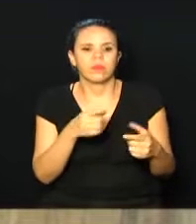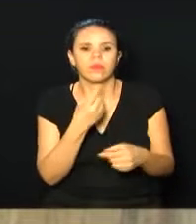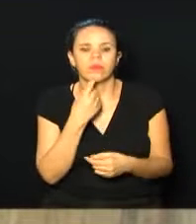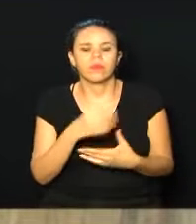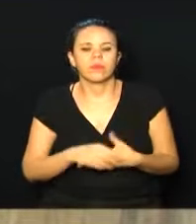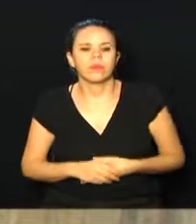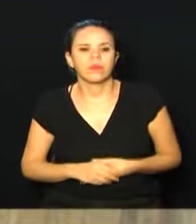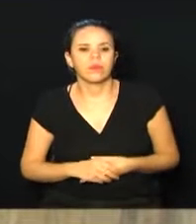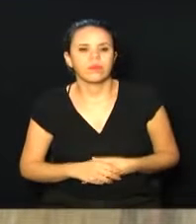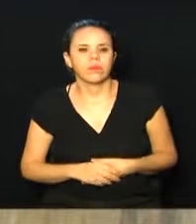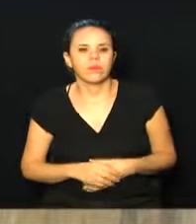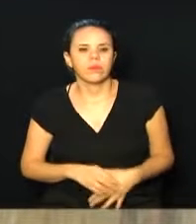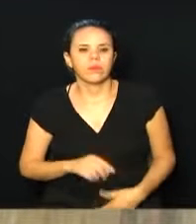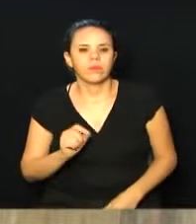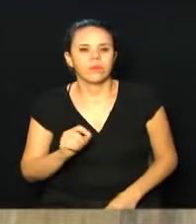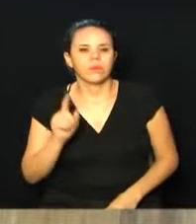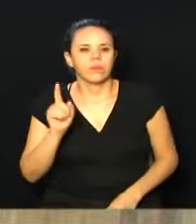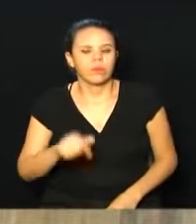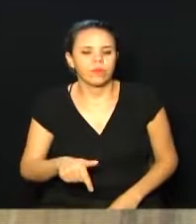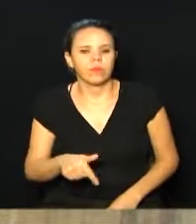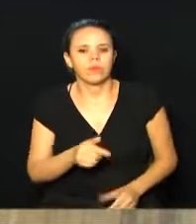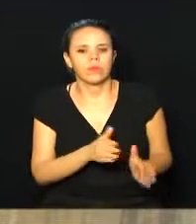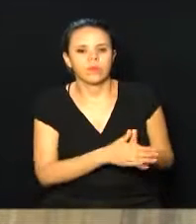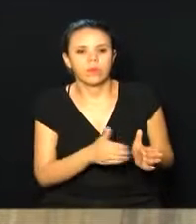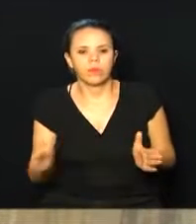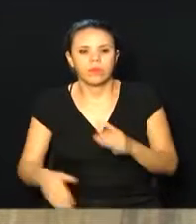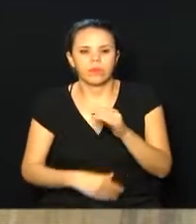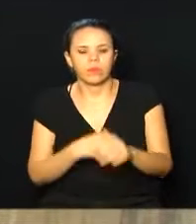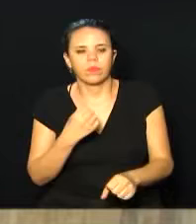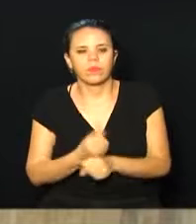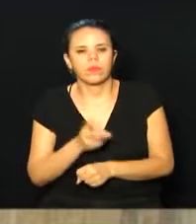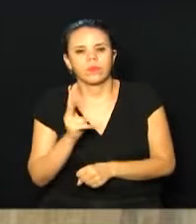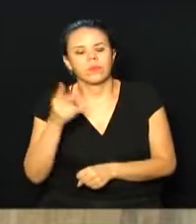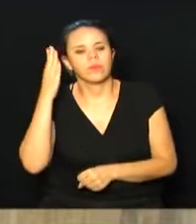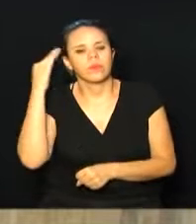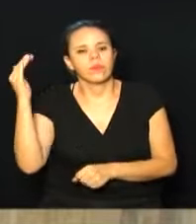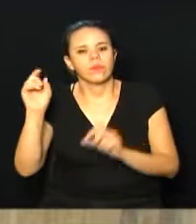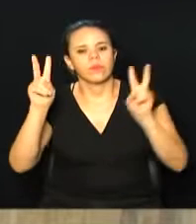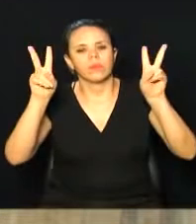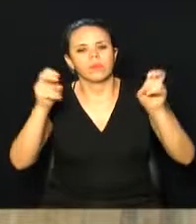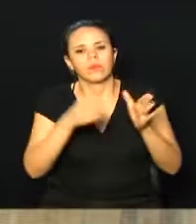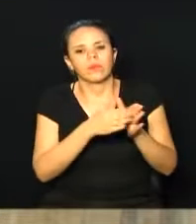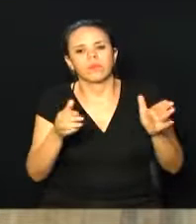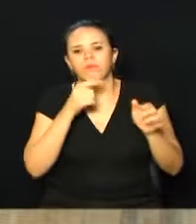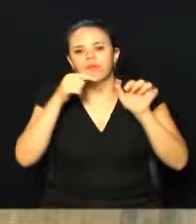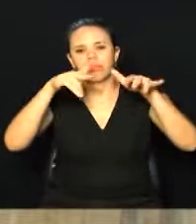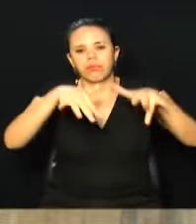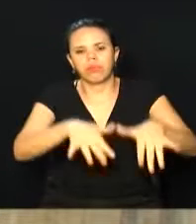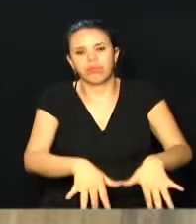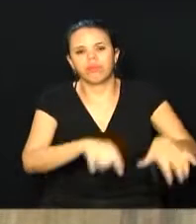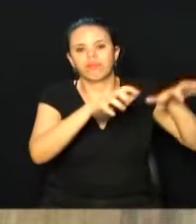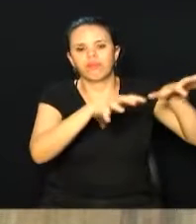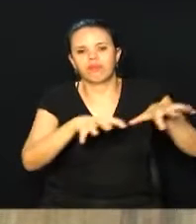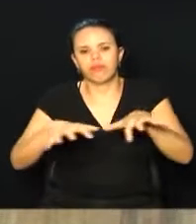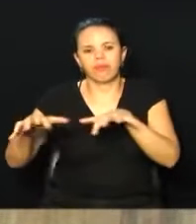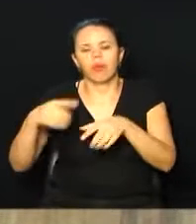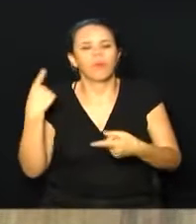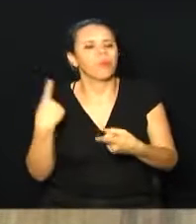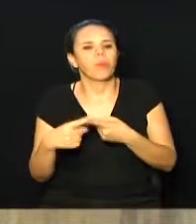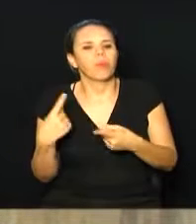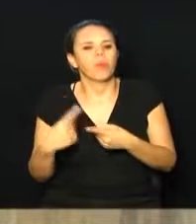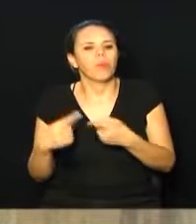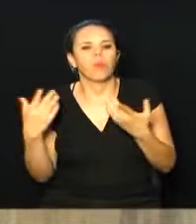Campinas e esta época do ano é sempre conhecida como o tempo de enxurradas e alagamentos. Por